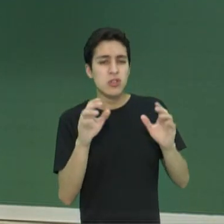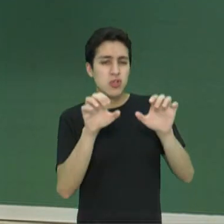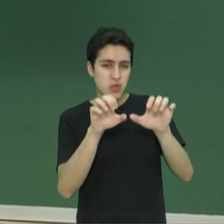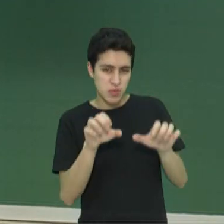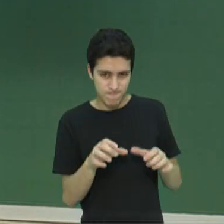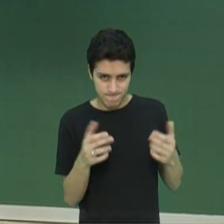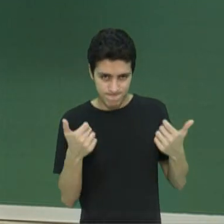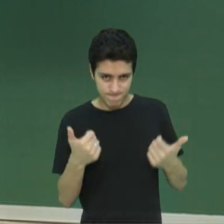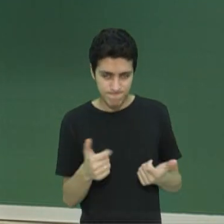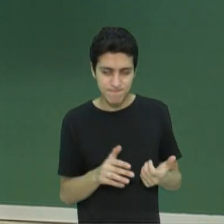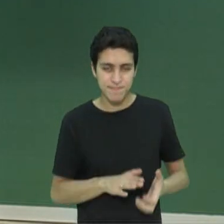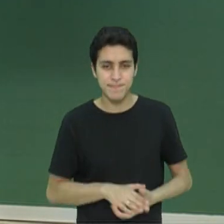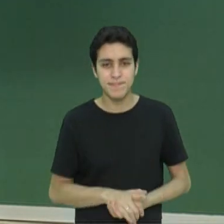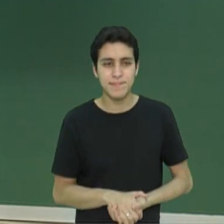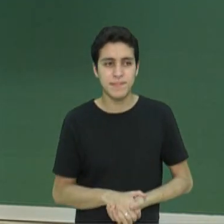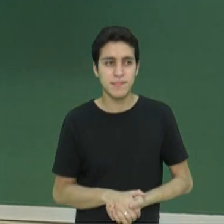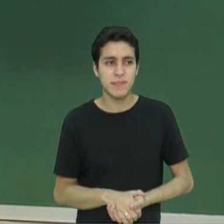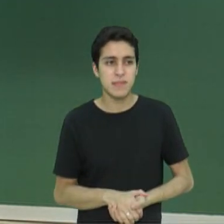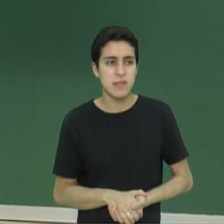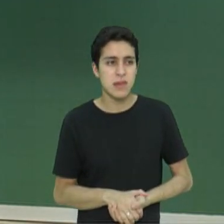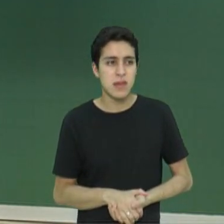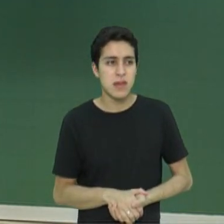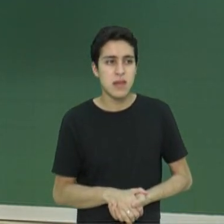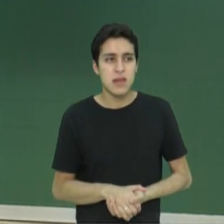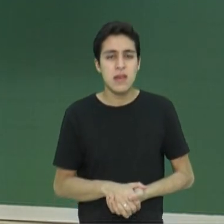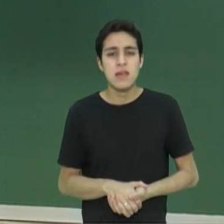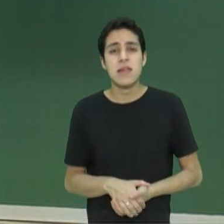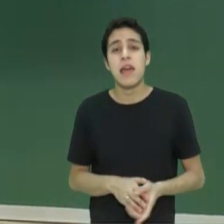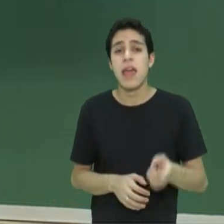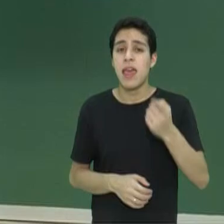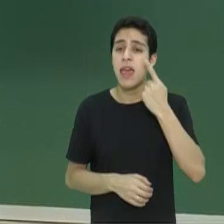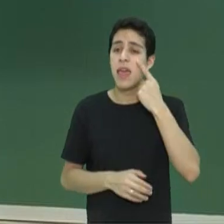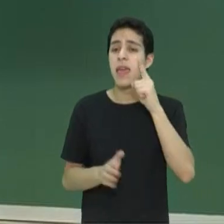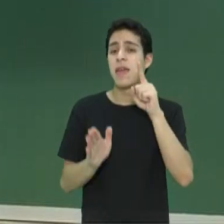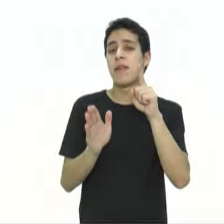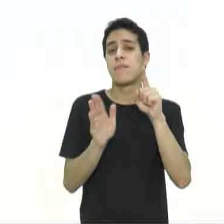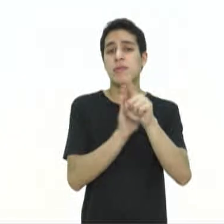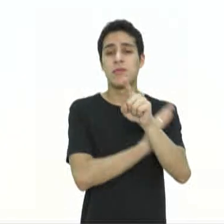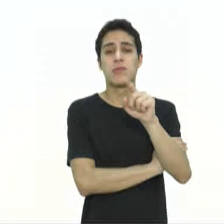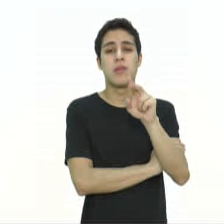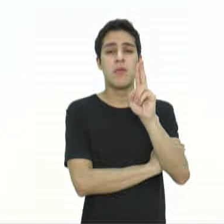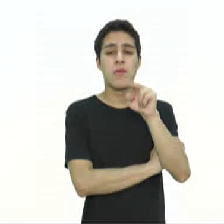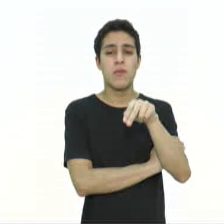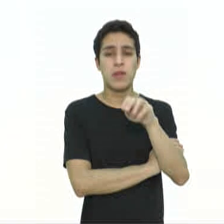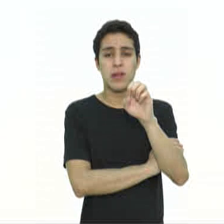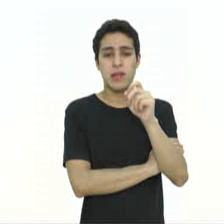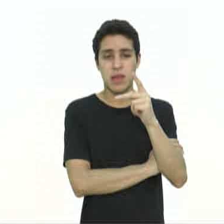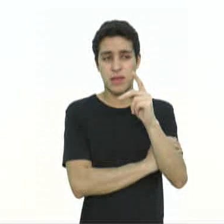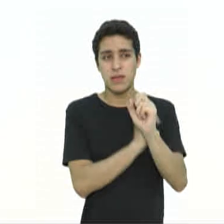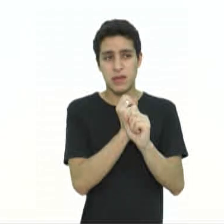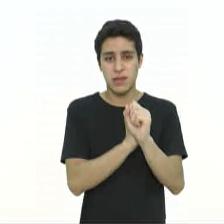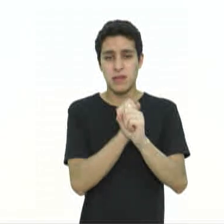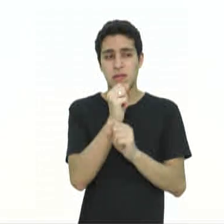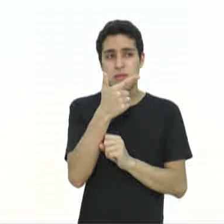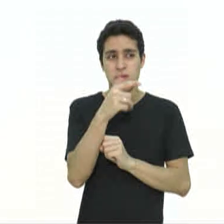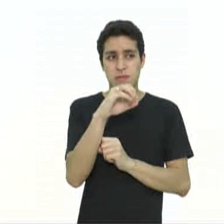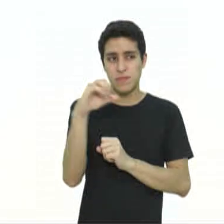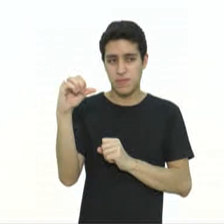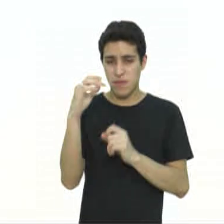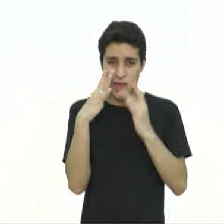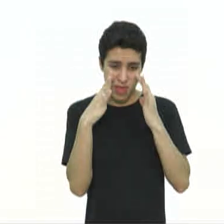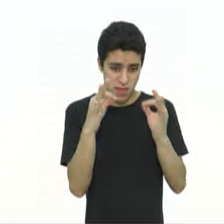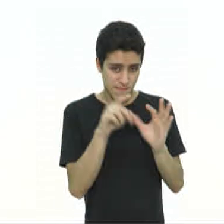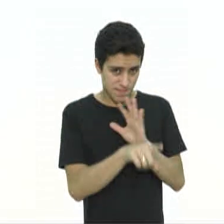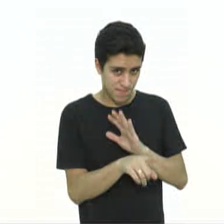do nosso Enem, certo? Aqui nós estamos falando de uma questão da Unesp, de 2009. Atentem para a